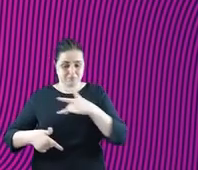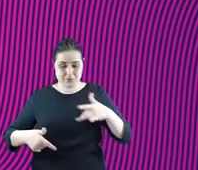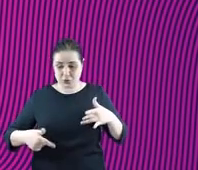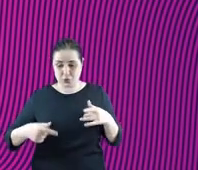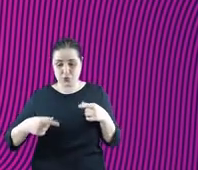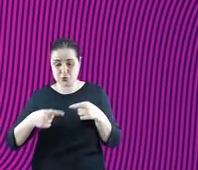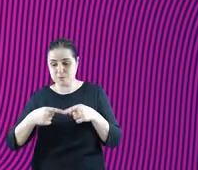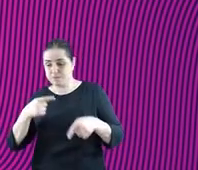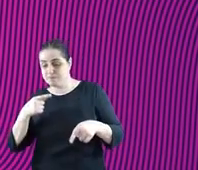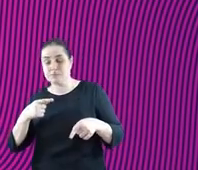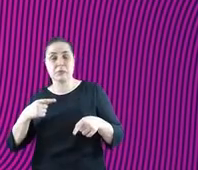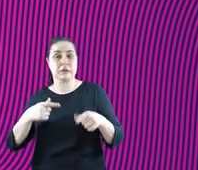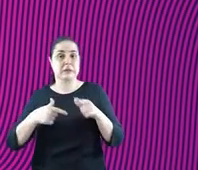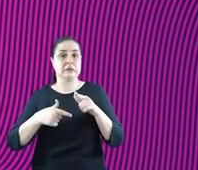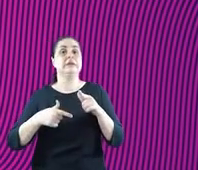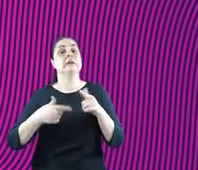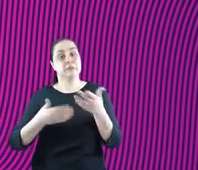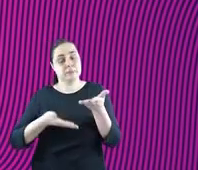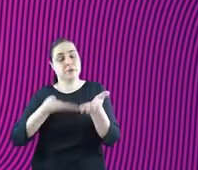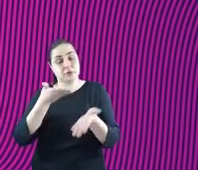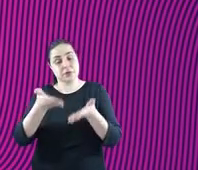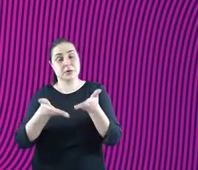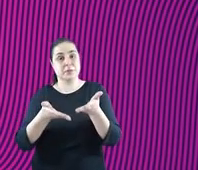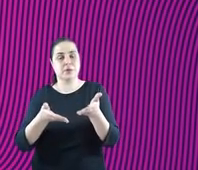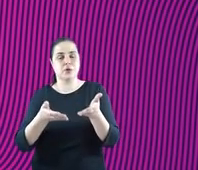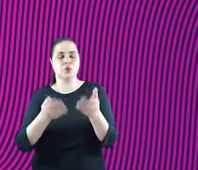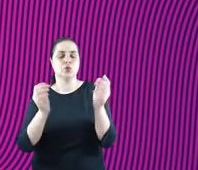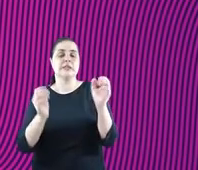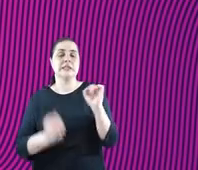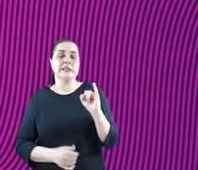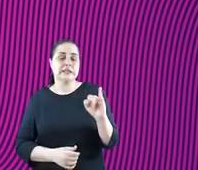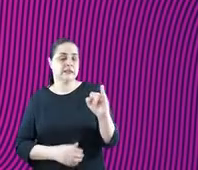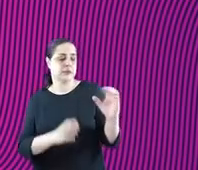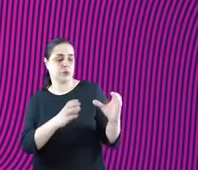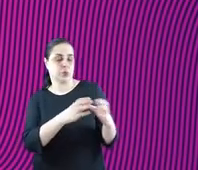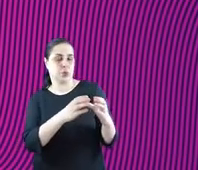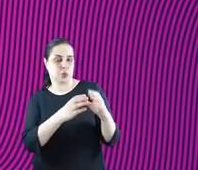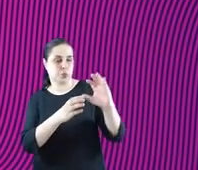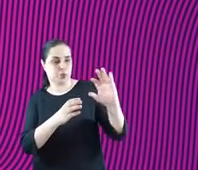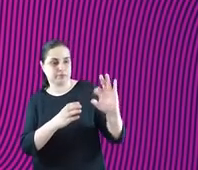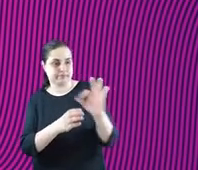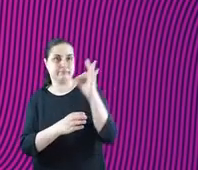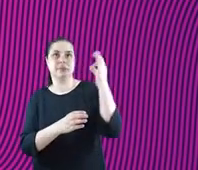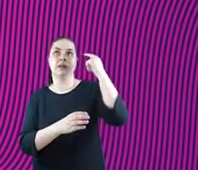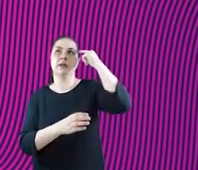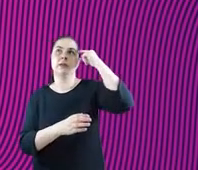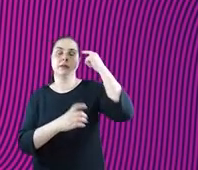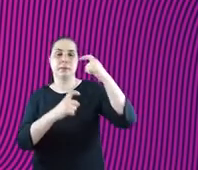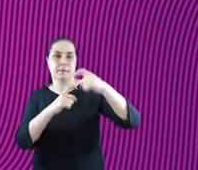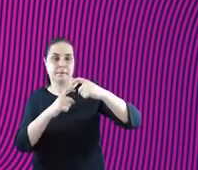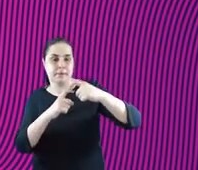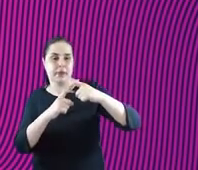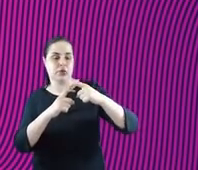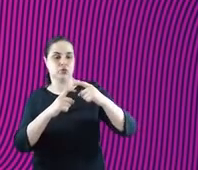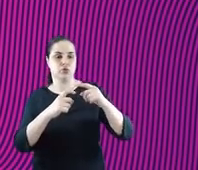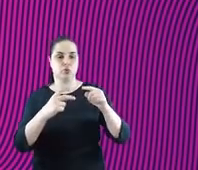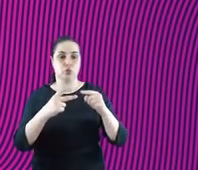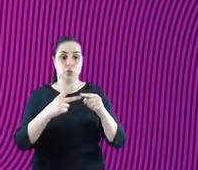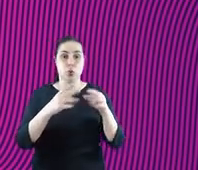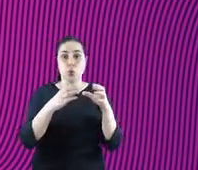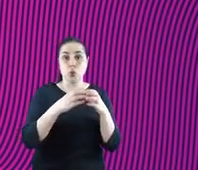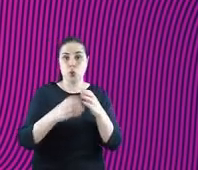conosco, isso só nos ajuda, né, a ter a equipe de cardio-oncologia nos ajudando a